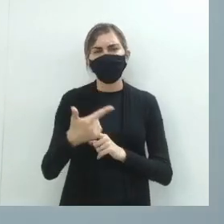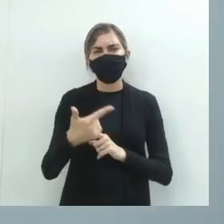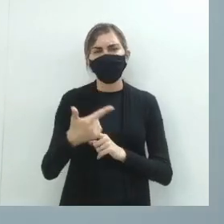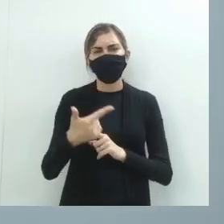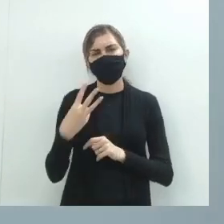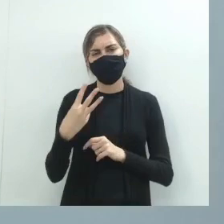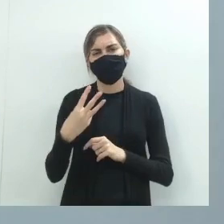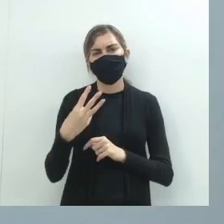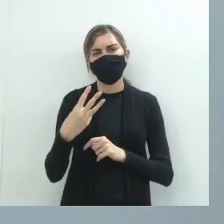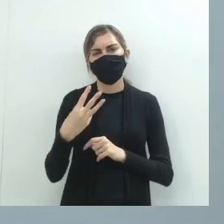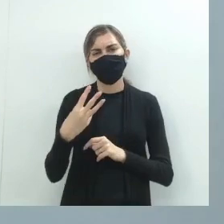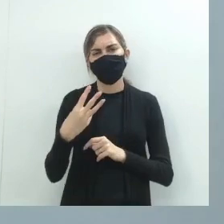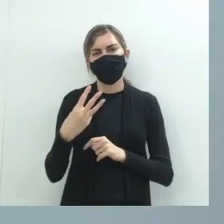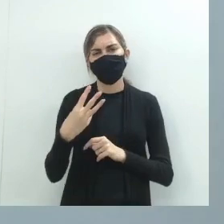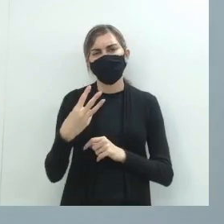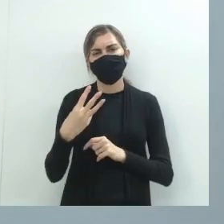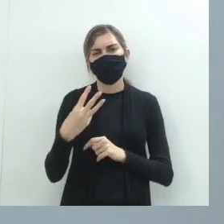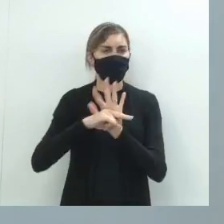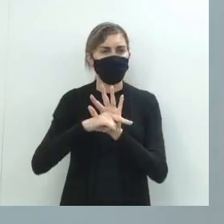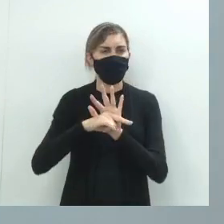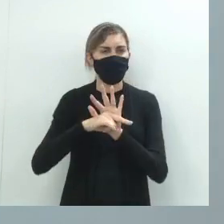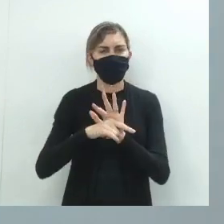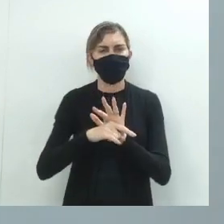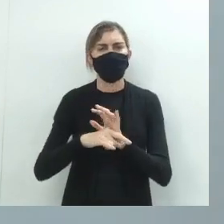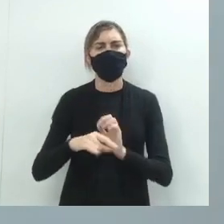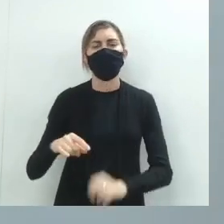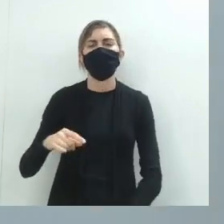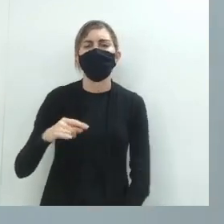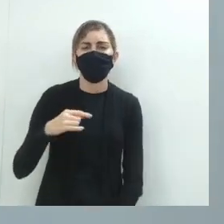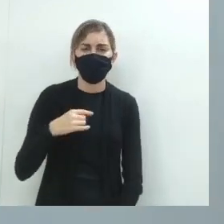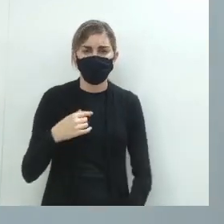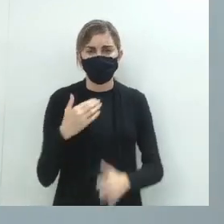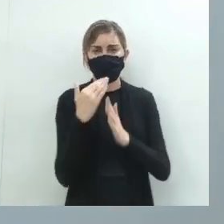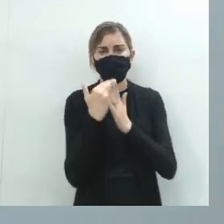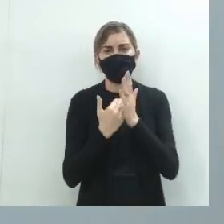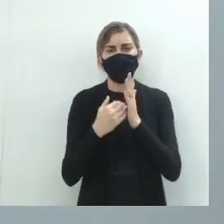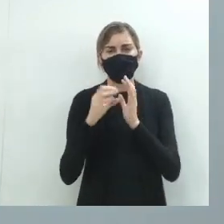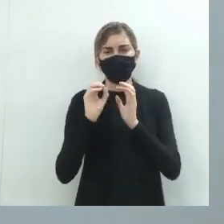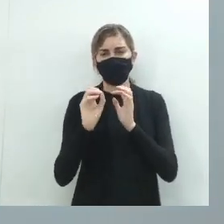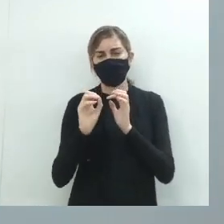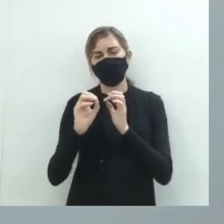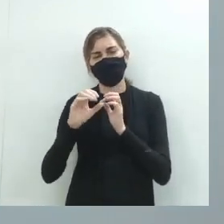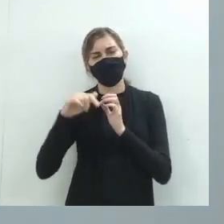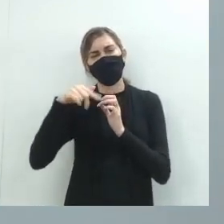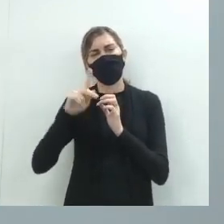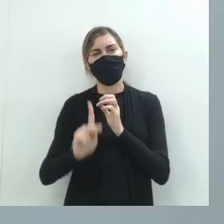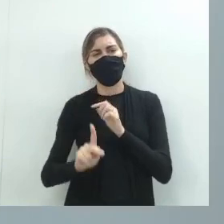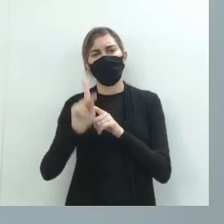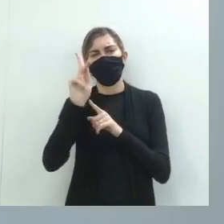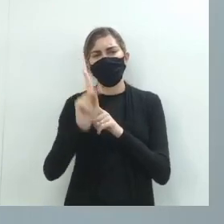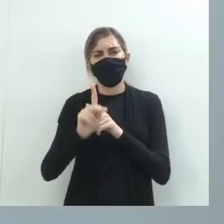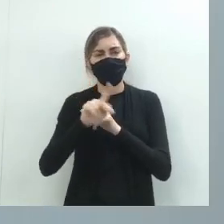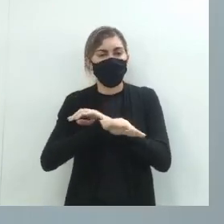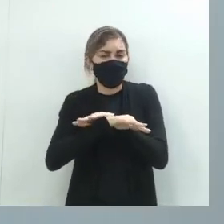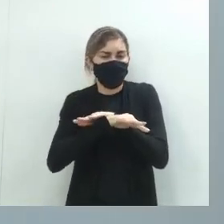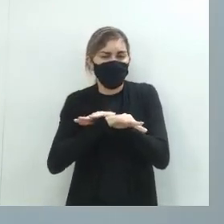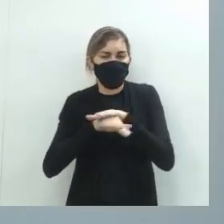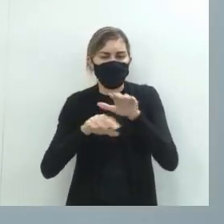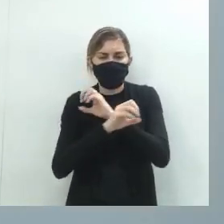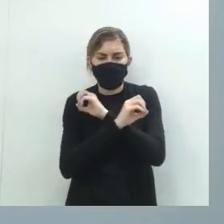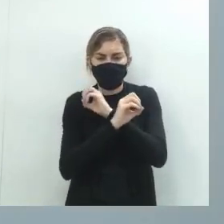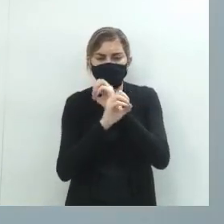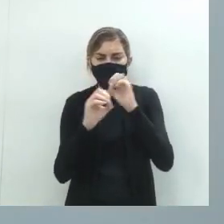273 graus Celsius negativo. A temperatura zero Kelvin é aquela que se encerra